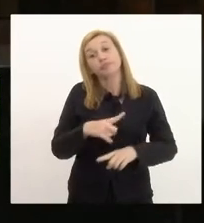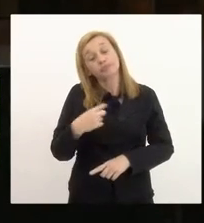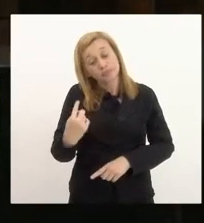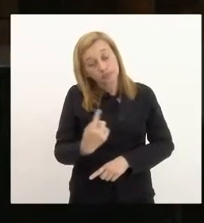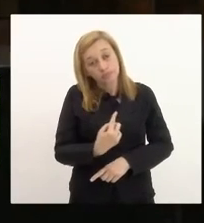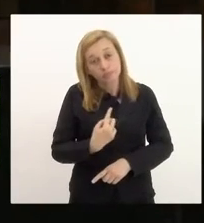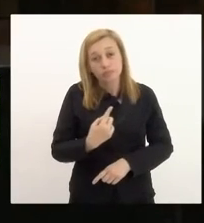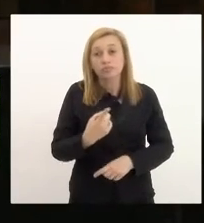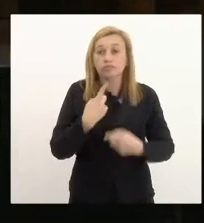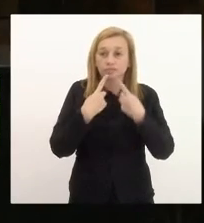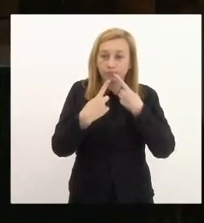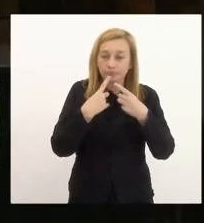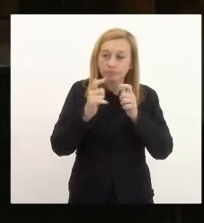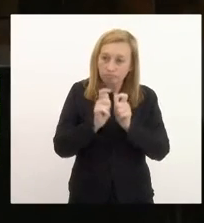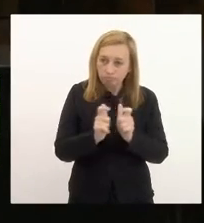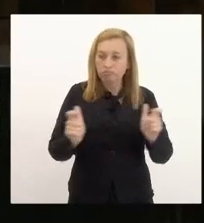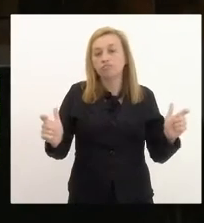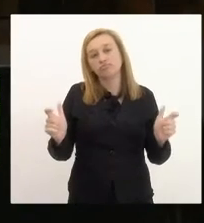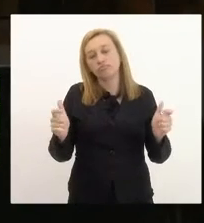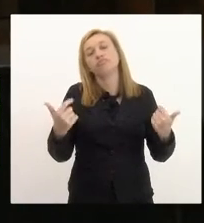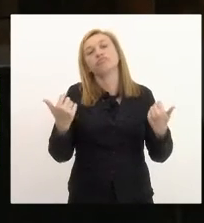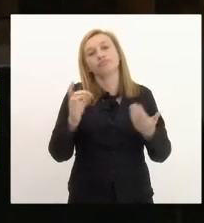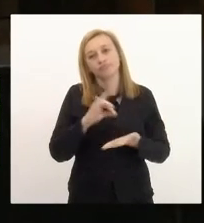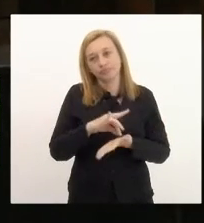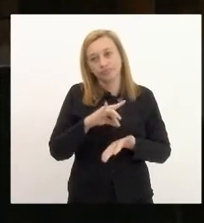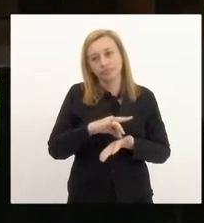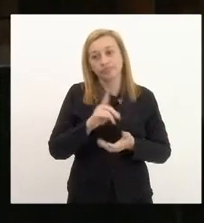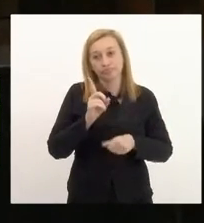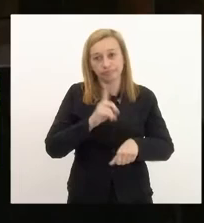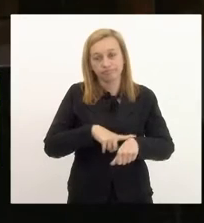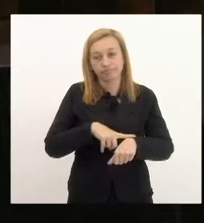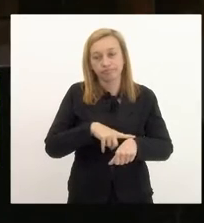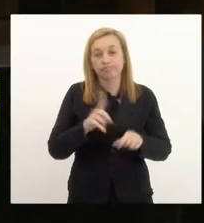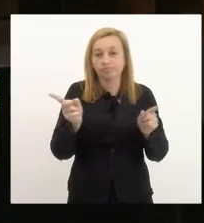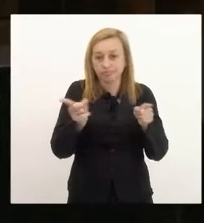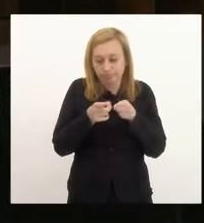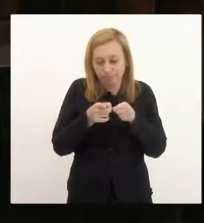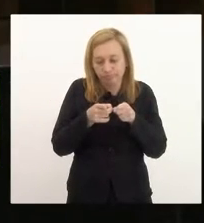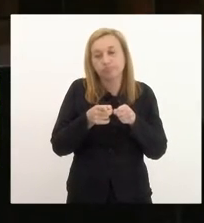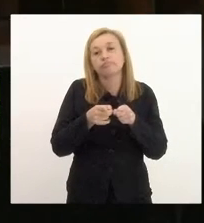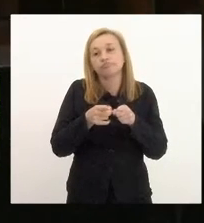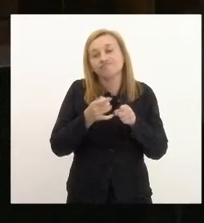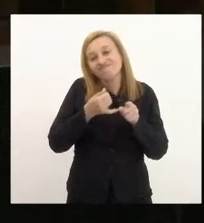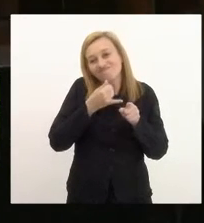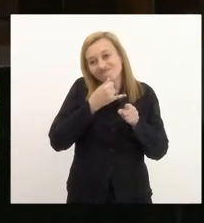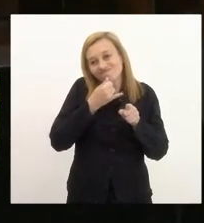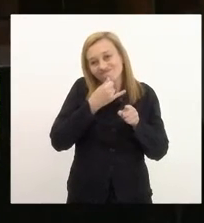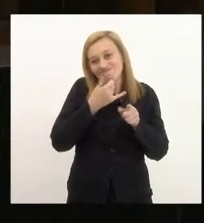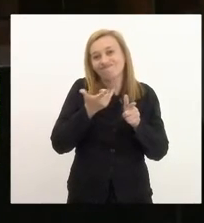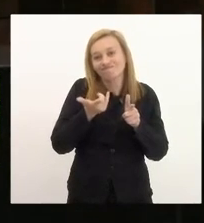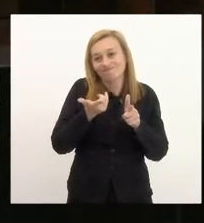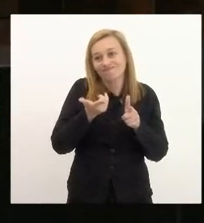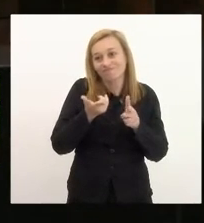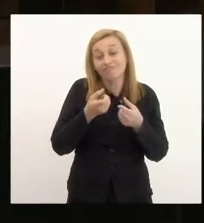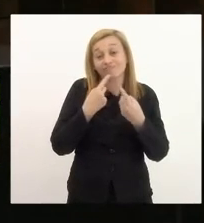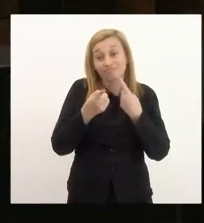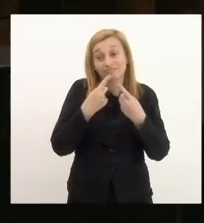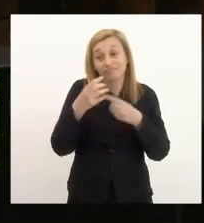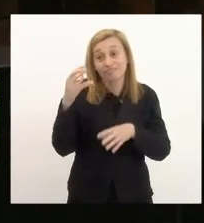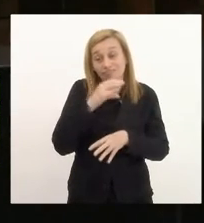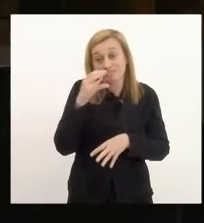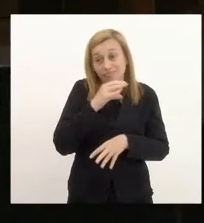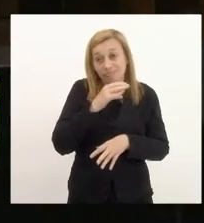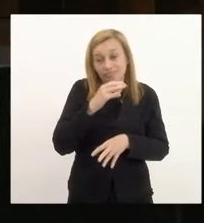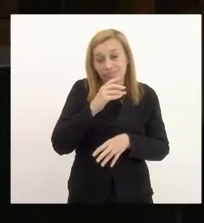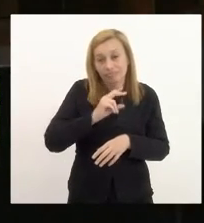diante de um debate tão complexo realmente temos um tempo muito exigo e é lamentável que a gente tem que discutir